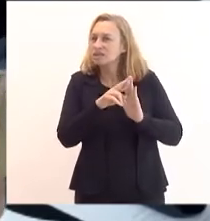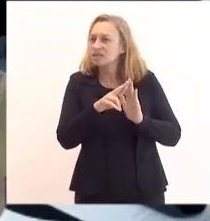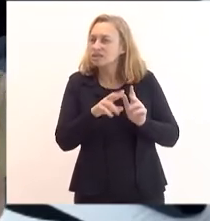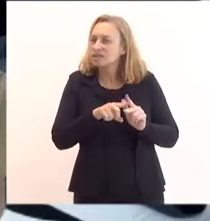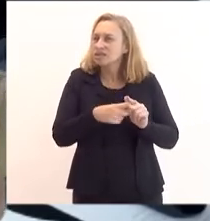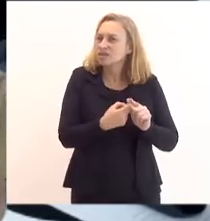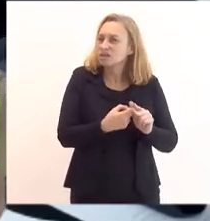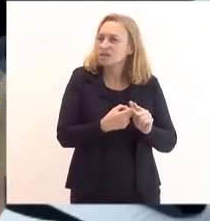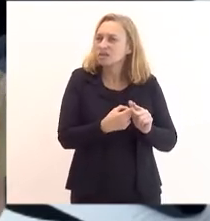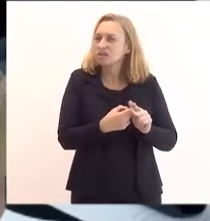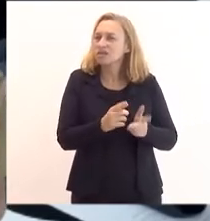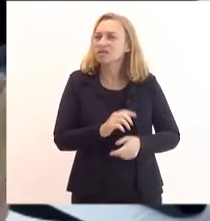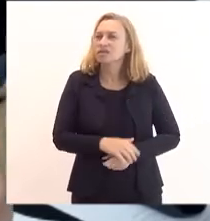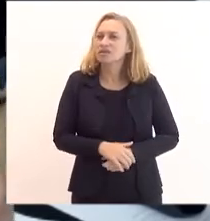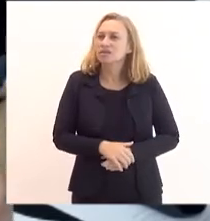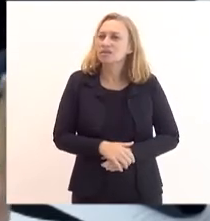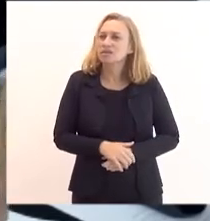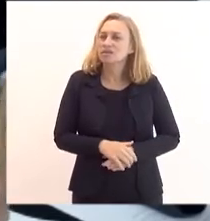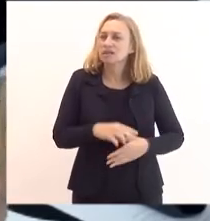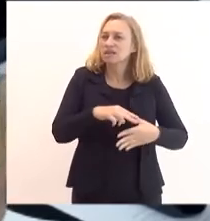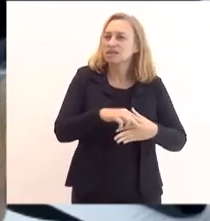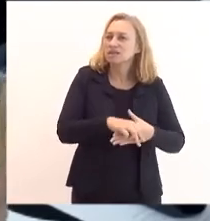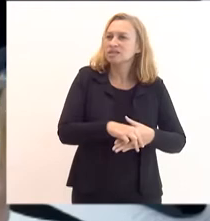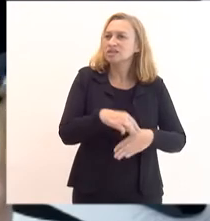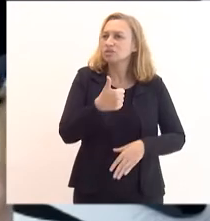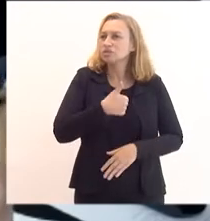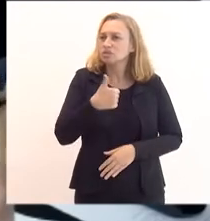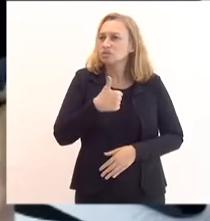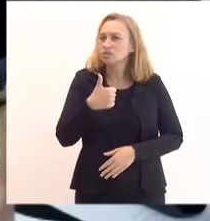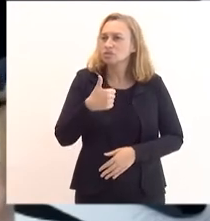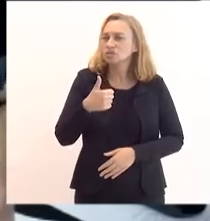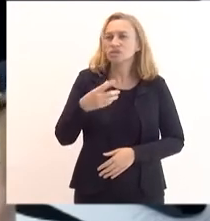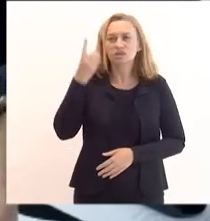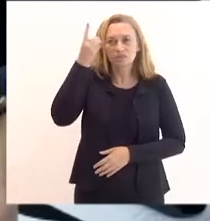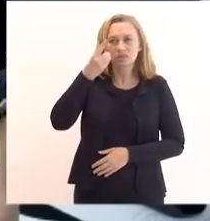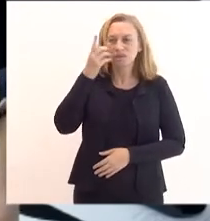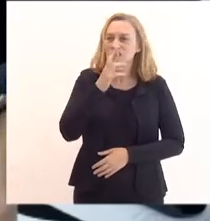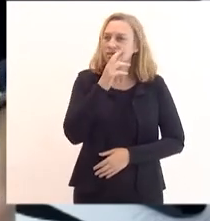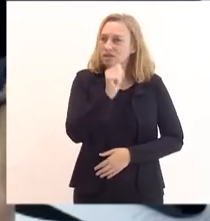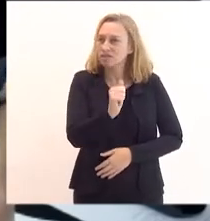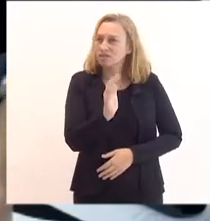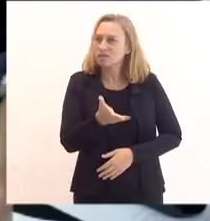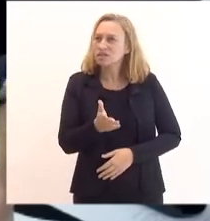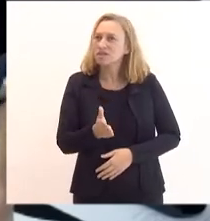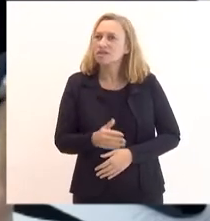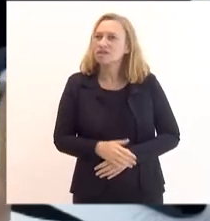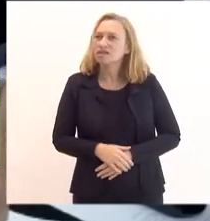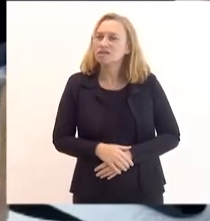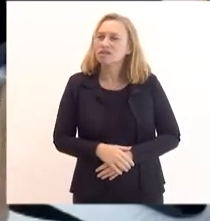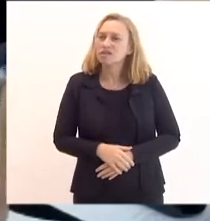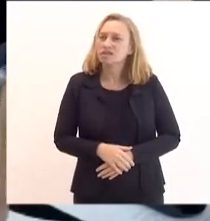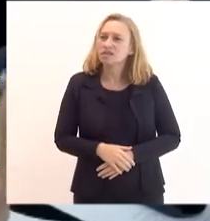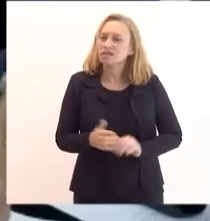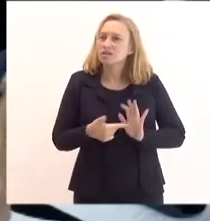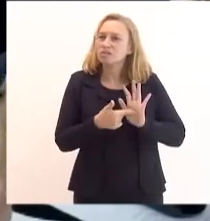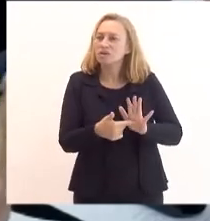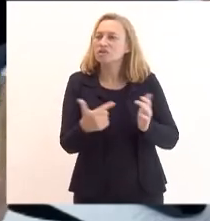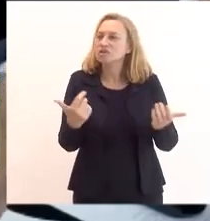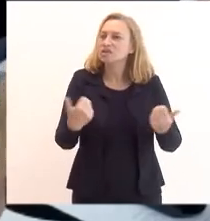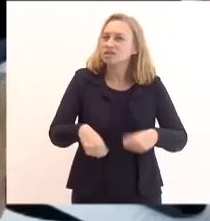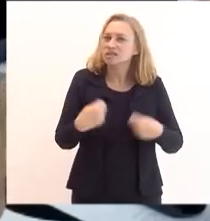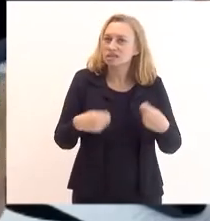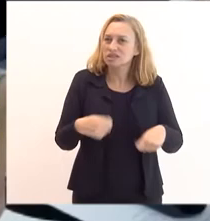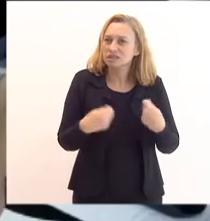e dependerá de um requerente, inciso 1, que é o citado pelo deputado Rodrigo Amorim, demonstrar a sua efetiva